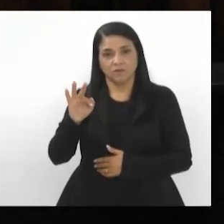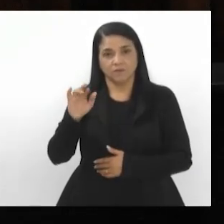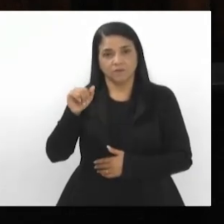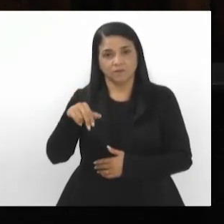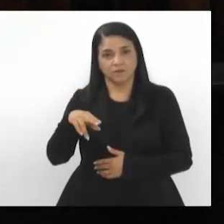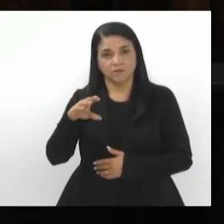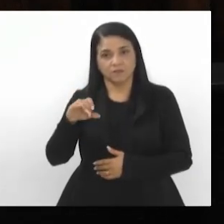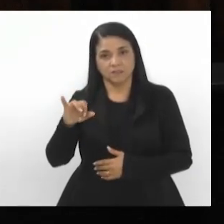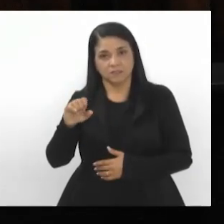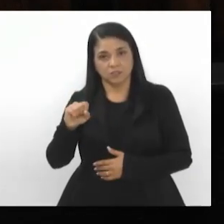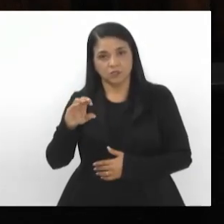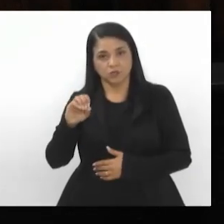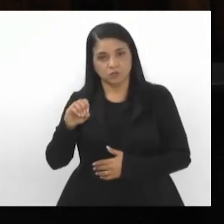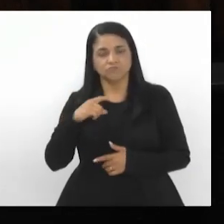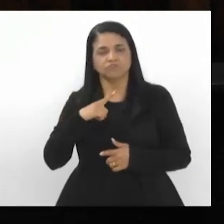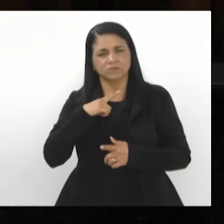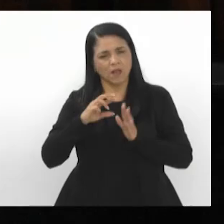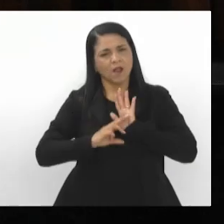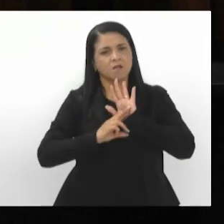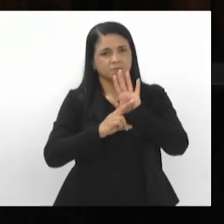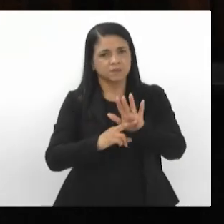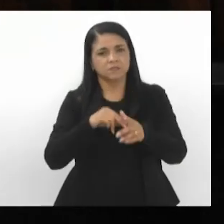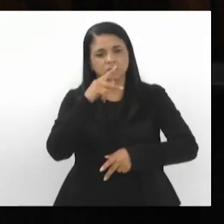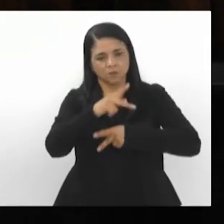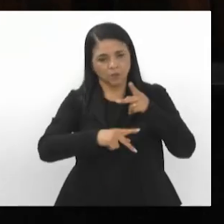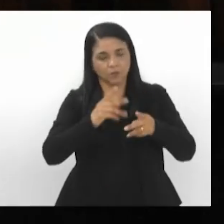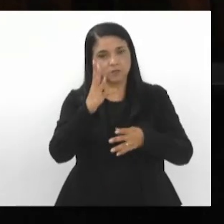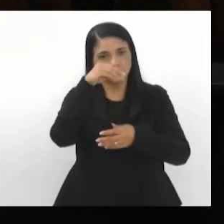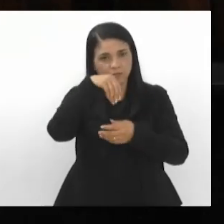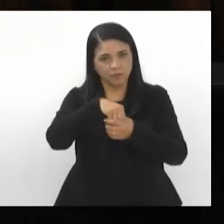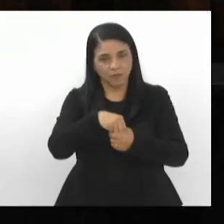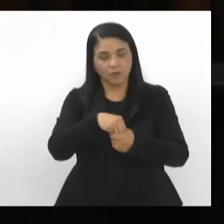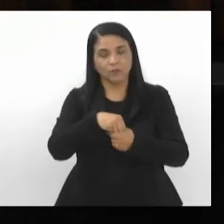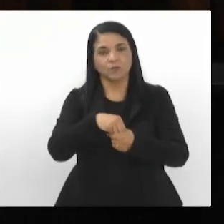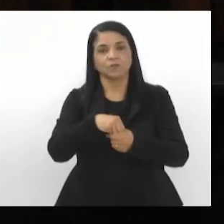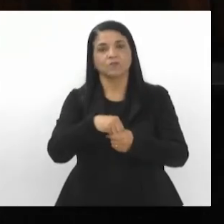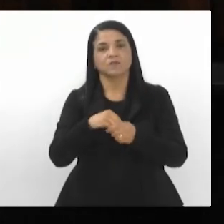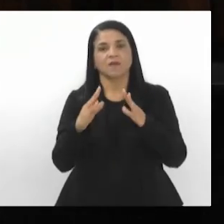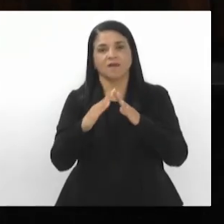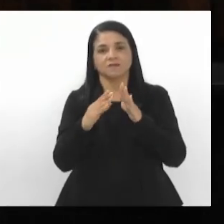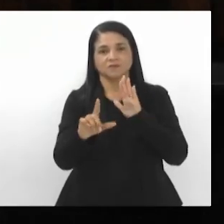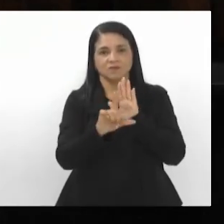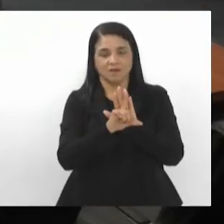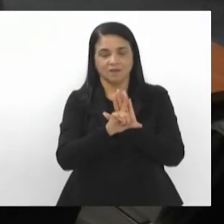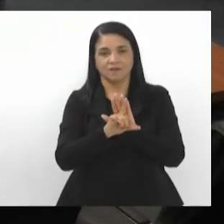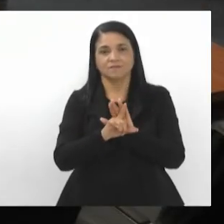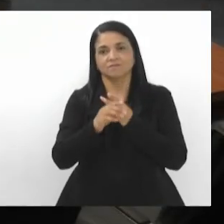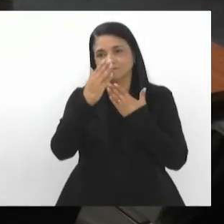grande representante do povo naquela Casa Legislativa de Leis. Obrigado, presidente.